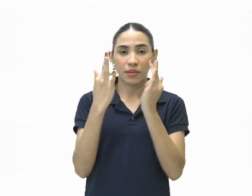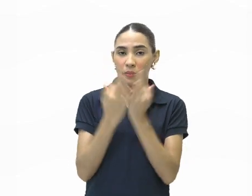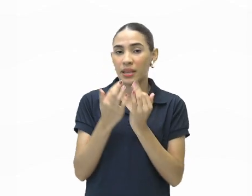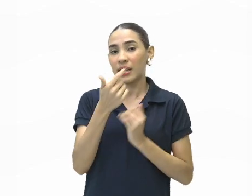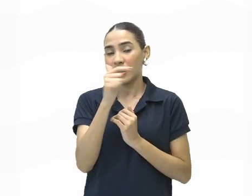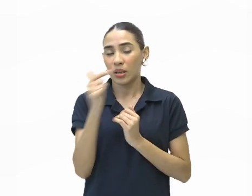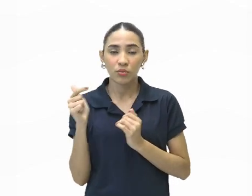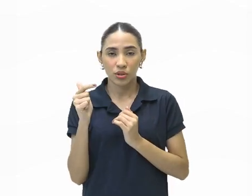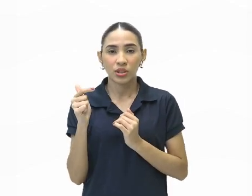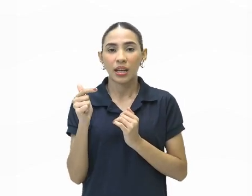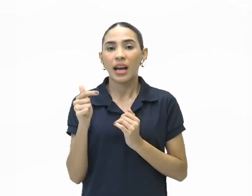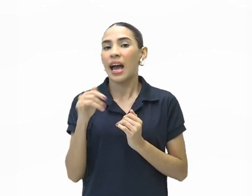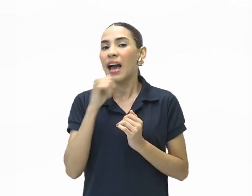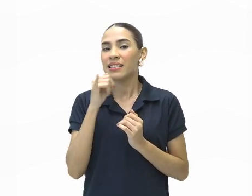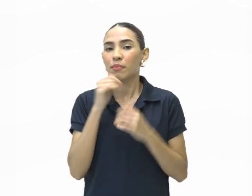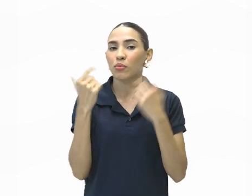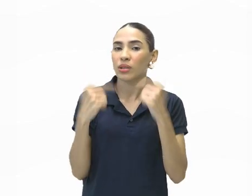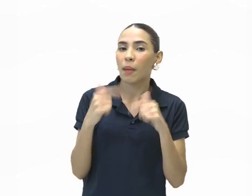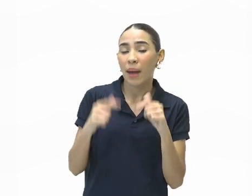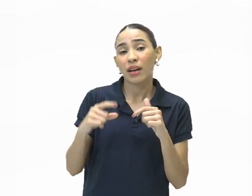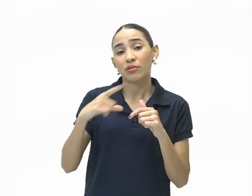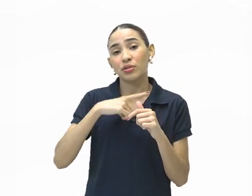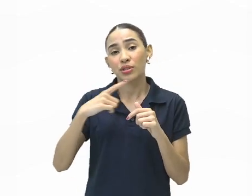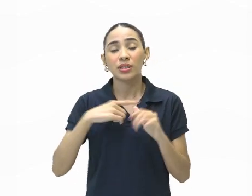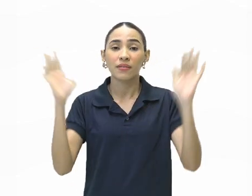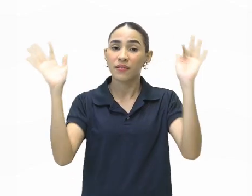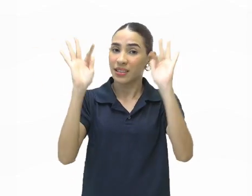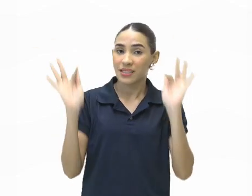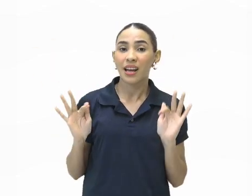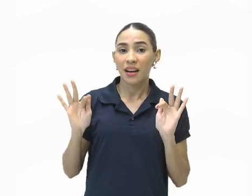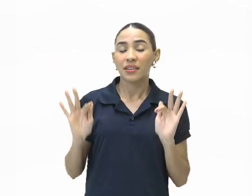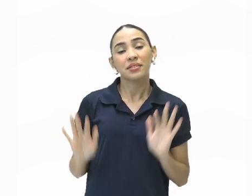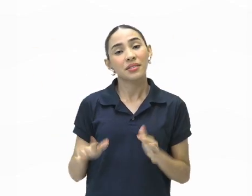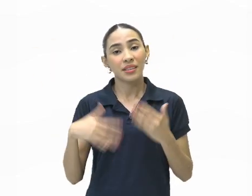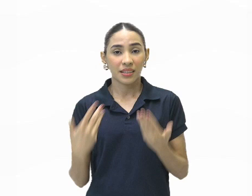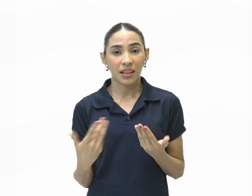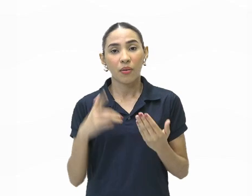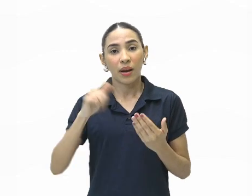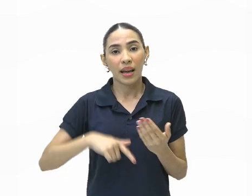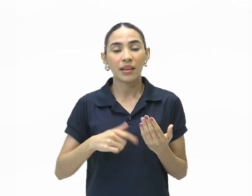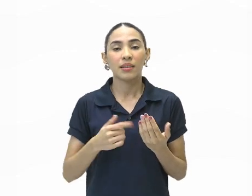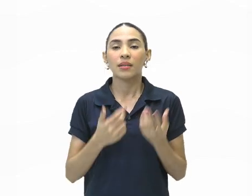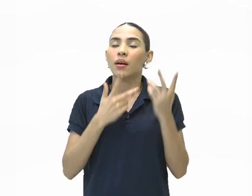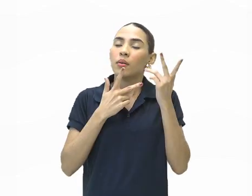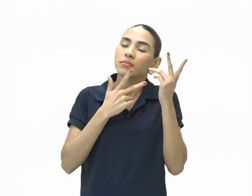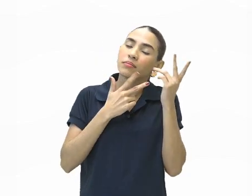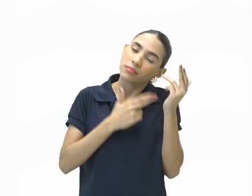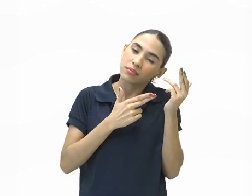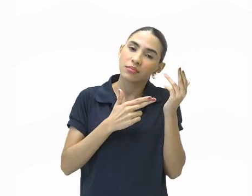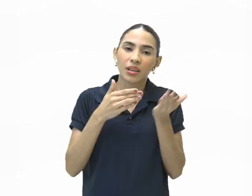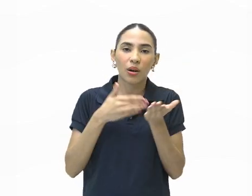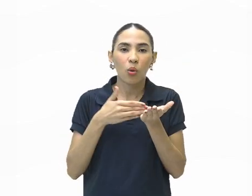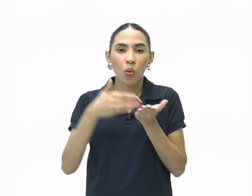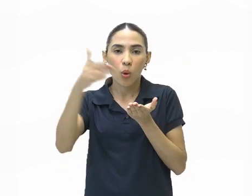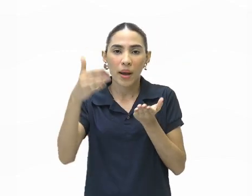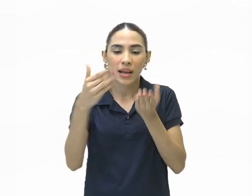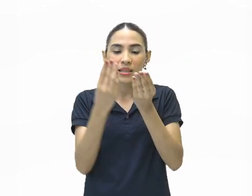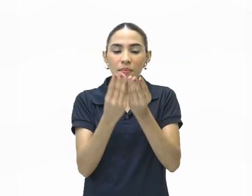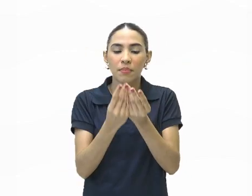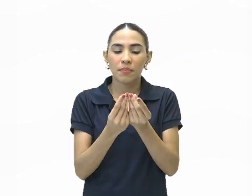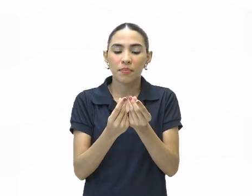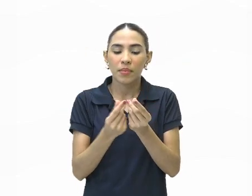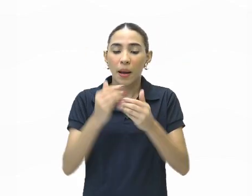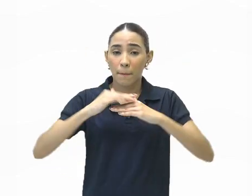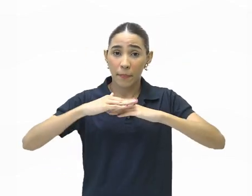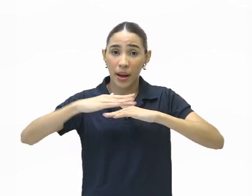e sim prazer, né? Ali é o ponto mais alto. Então, é quando o marido dorme e ela começa a desfazer, né, seu